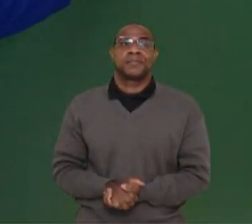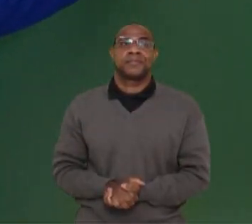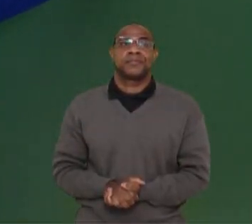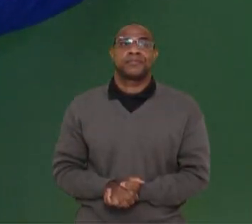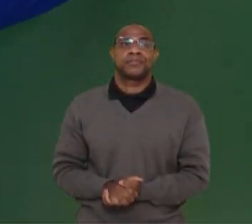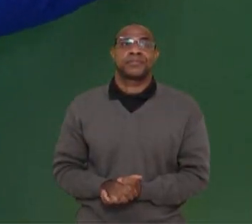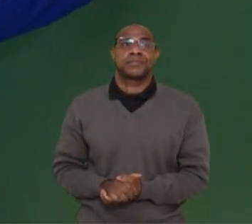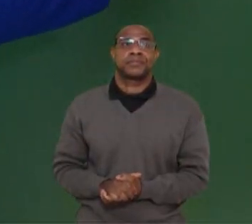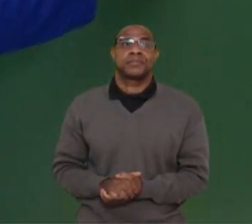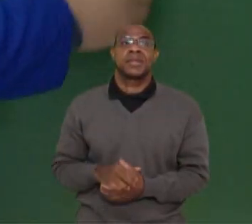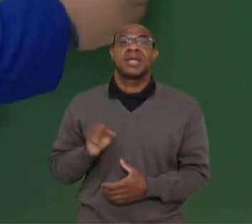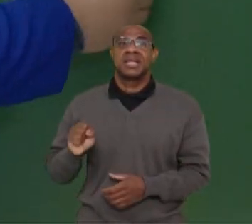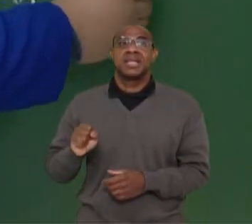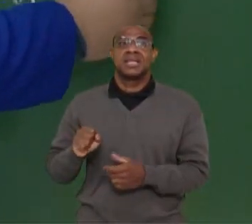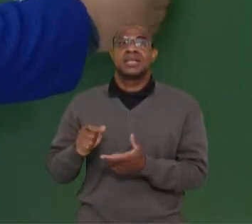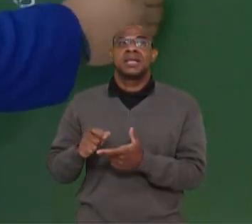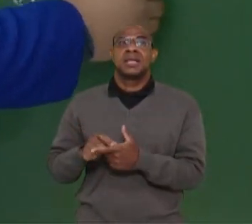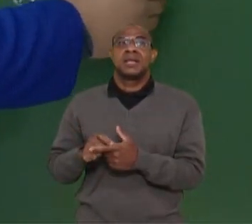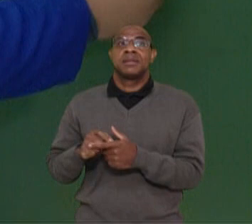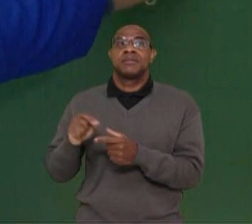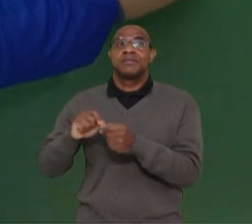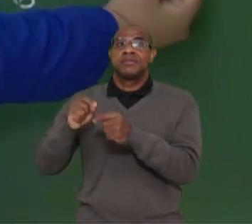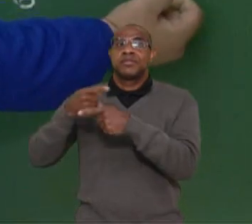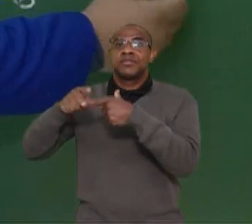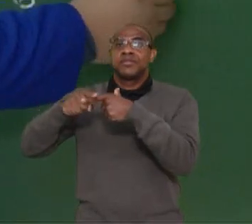Se eu simplificar tudo por 12 agora,